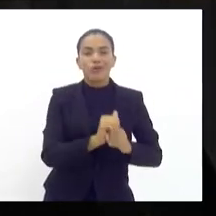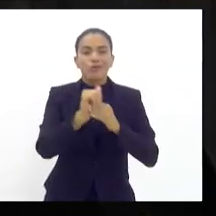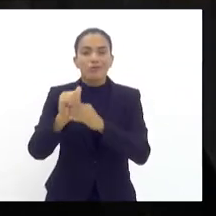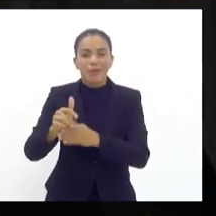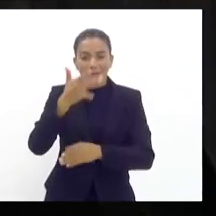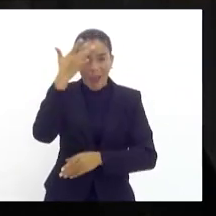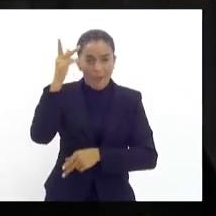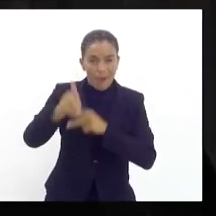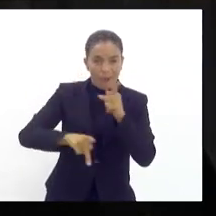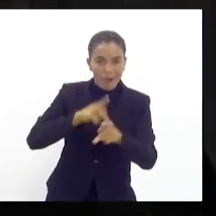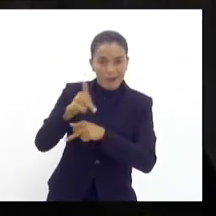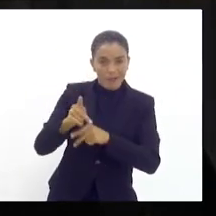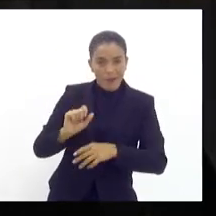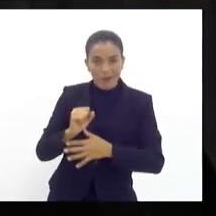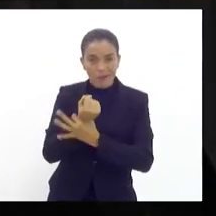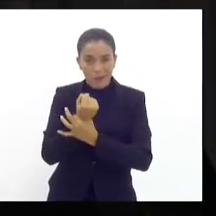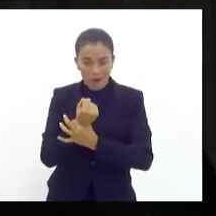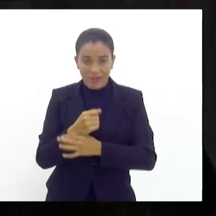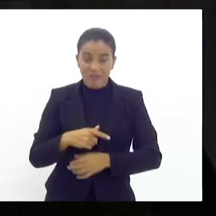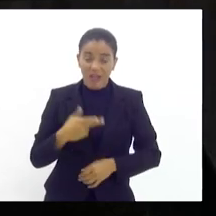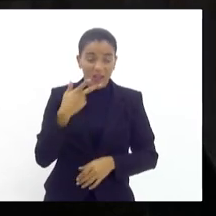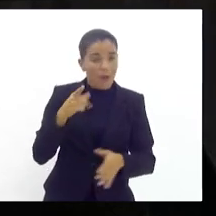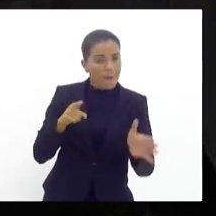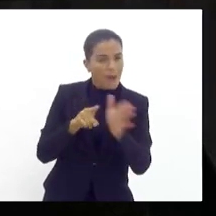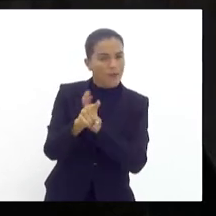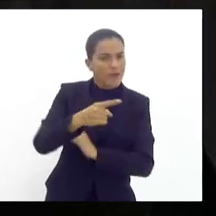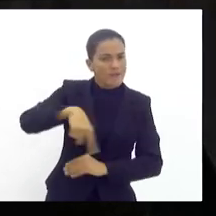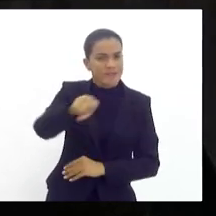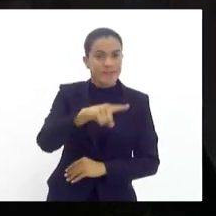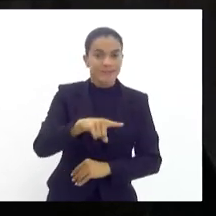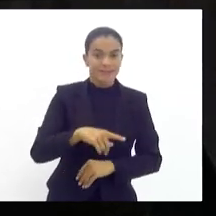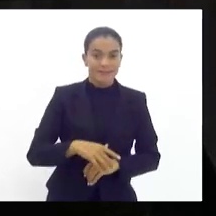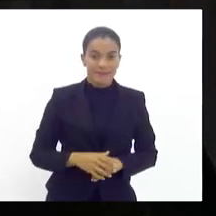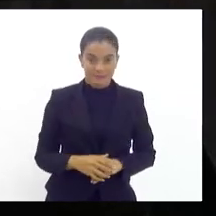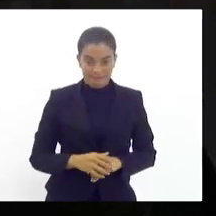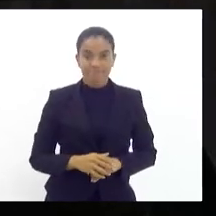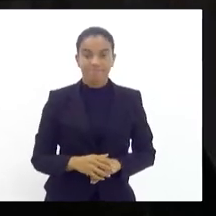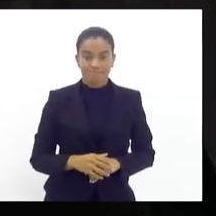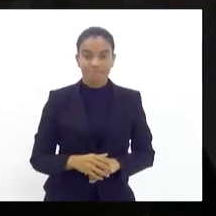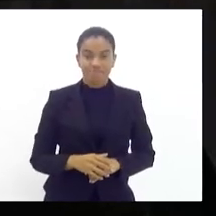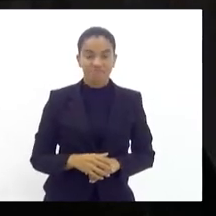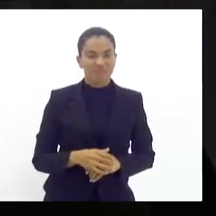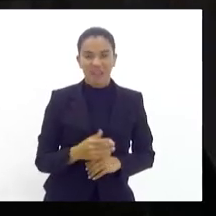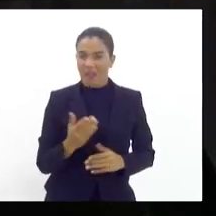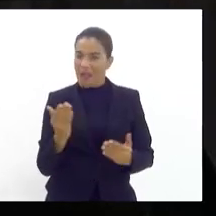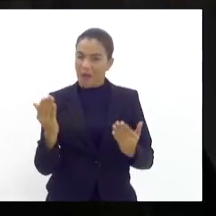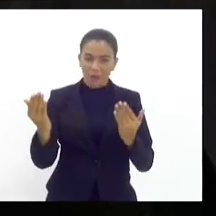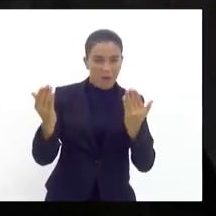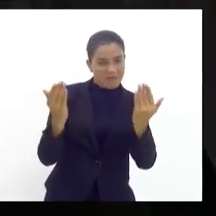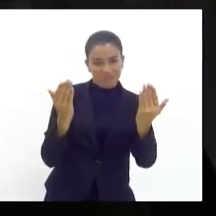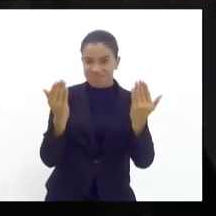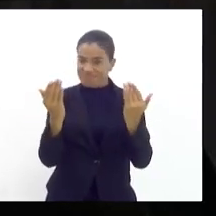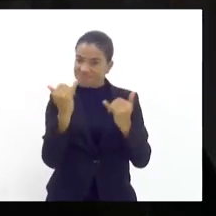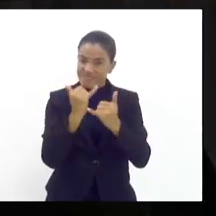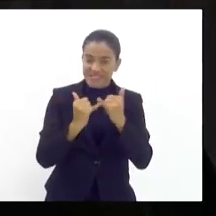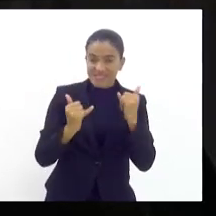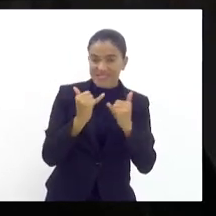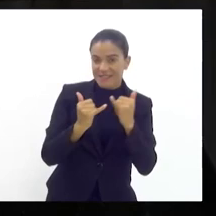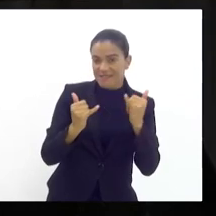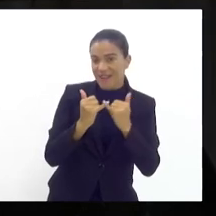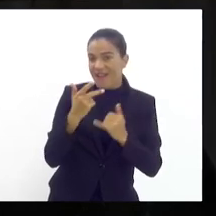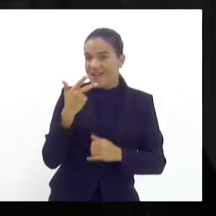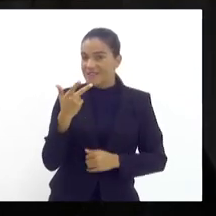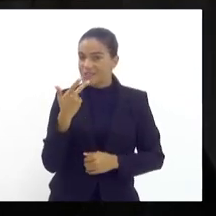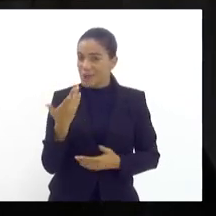e a prosperidade então aqui eu deixo uma pergunta para você algumas semelhança com isso que eu falei de ditadura